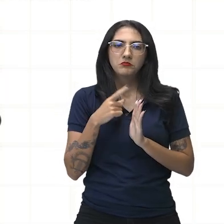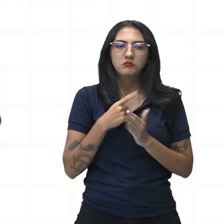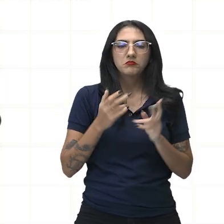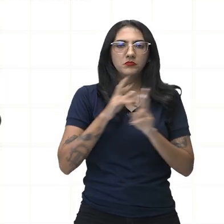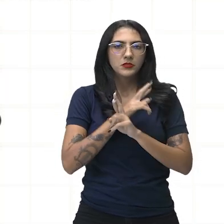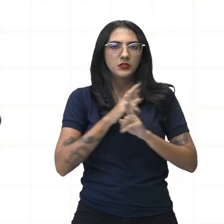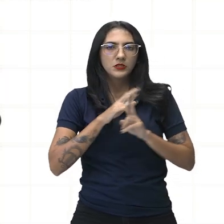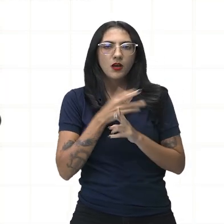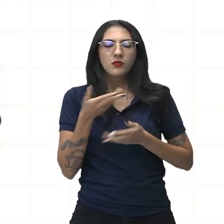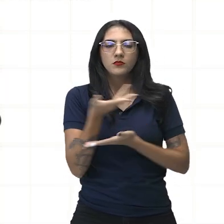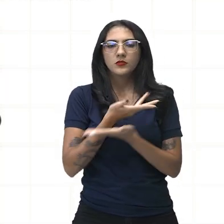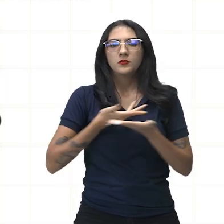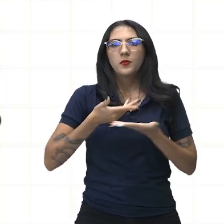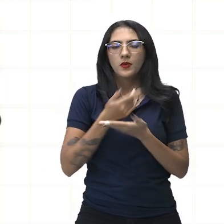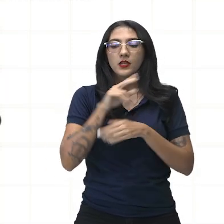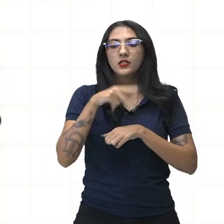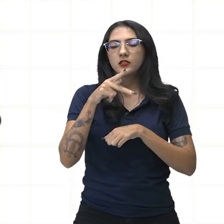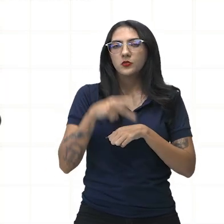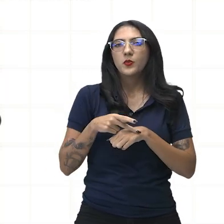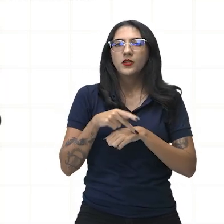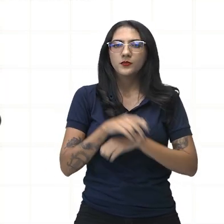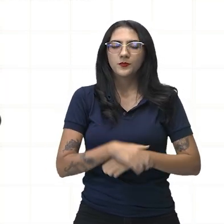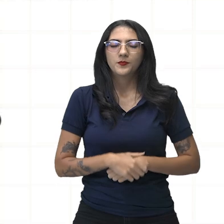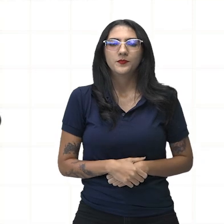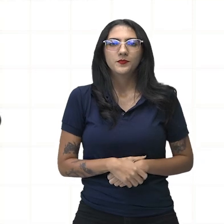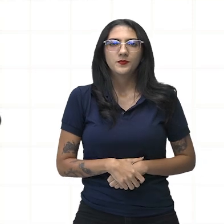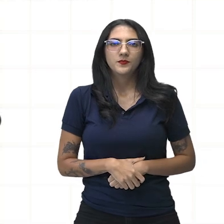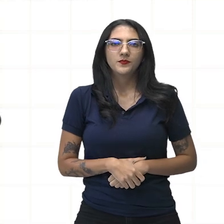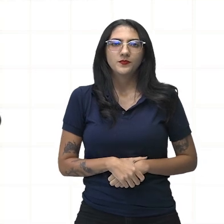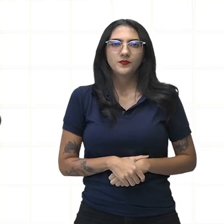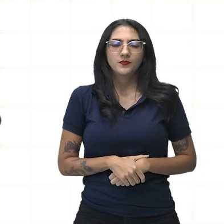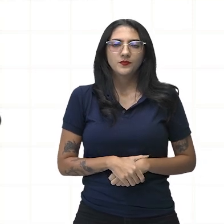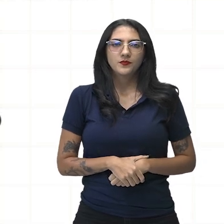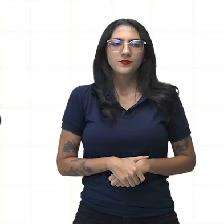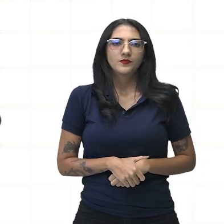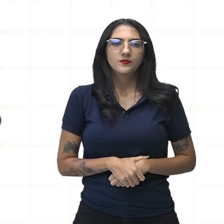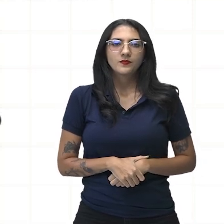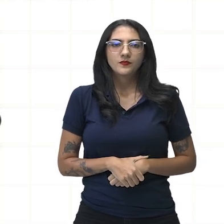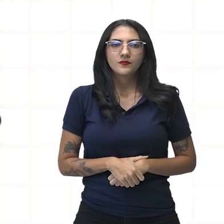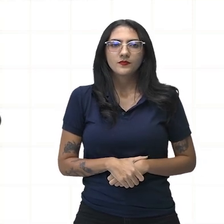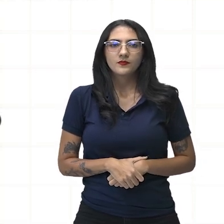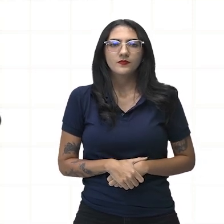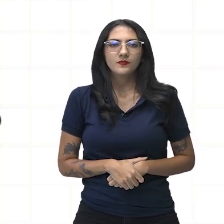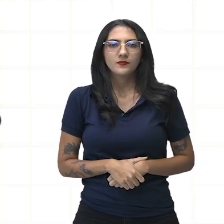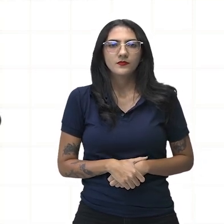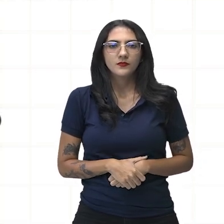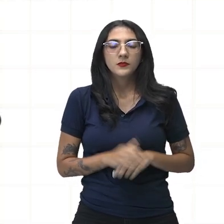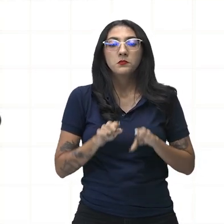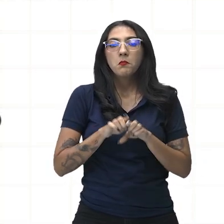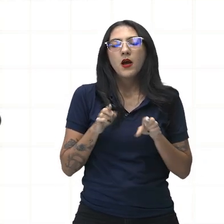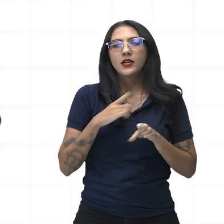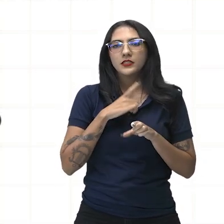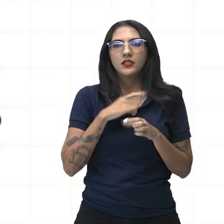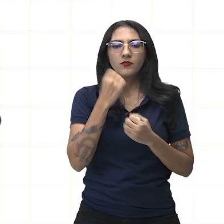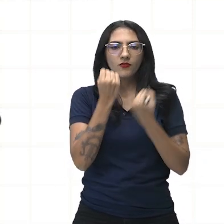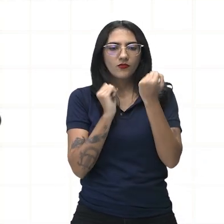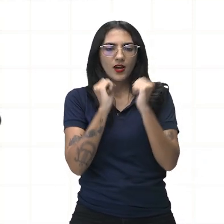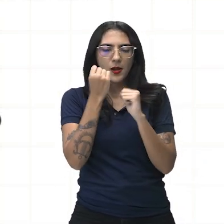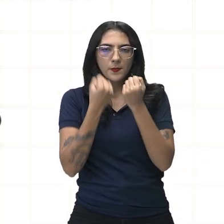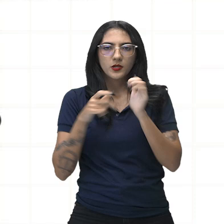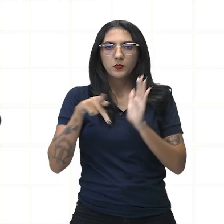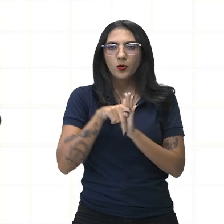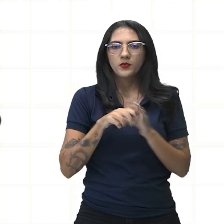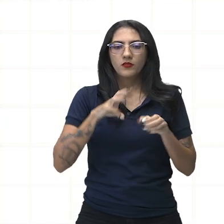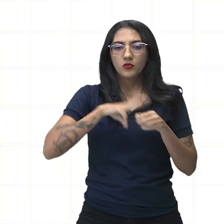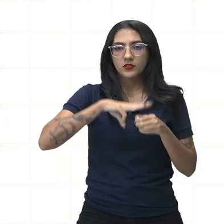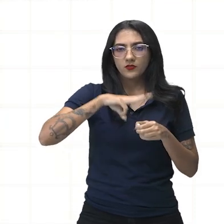oferecer para os países de uma forma geral, certo? Bem, apesar da gente ter fábrica, por exemplo, da Volkswagen aqui no